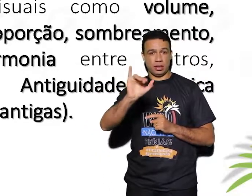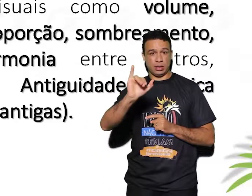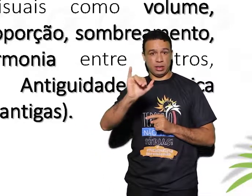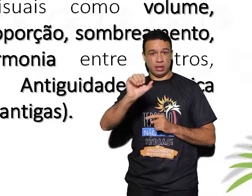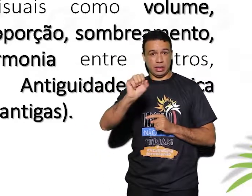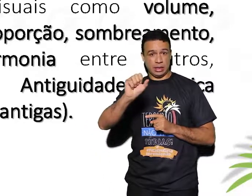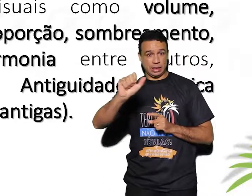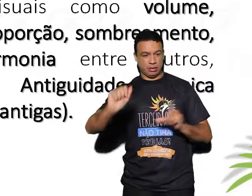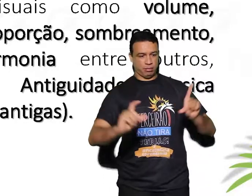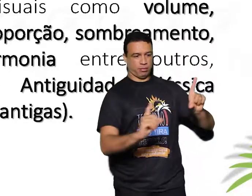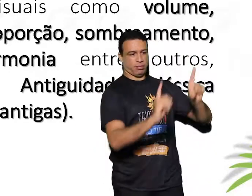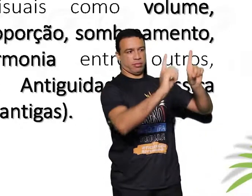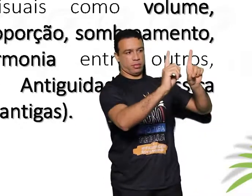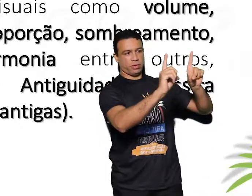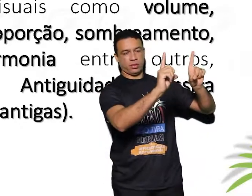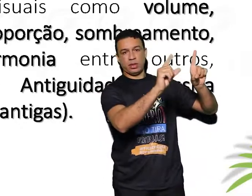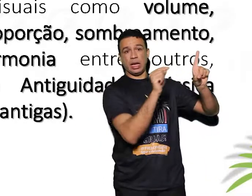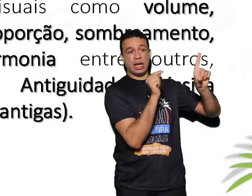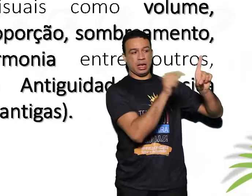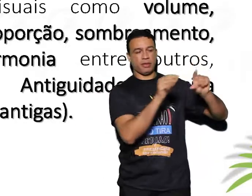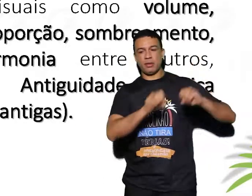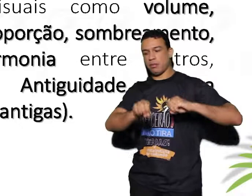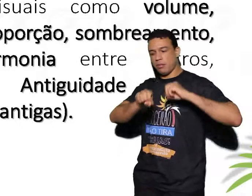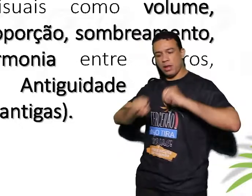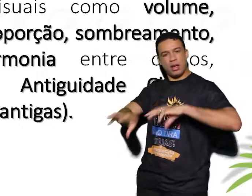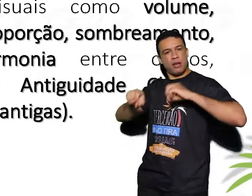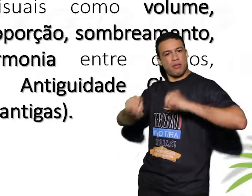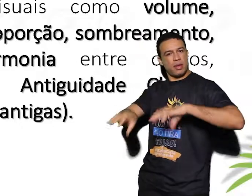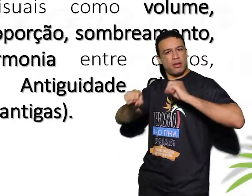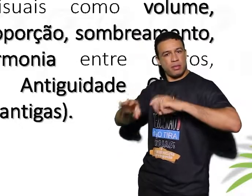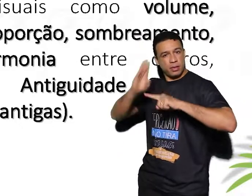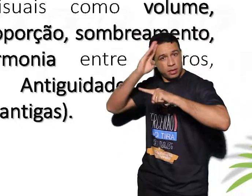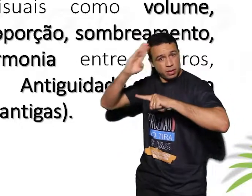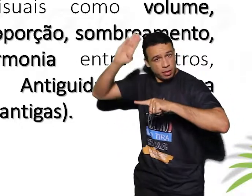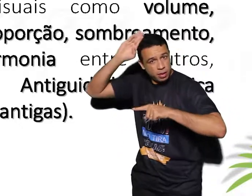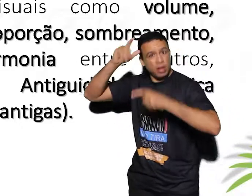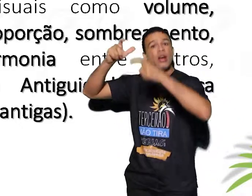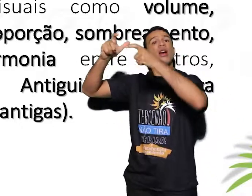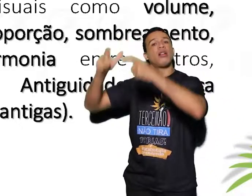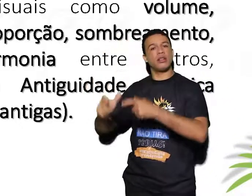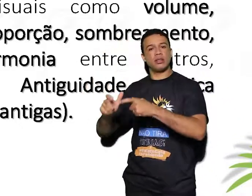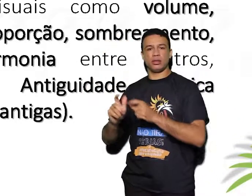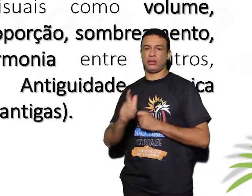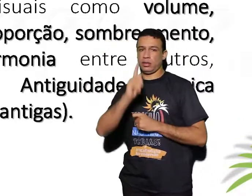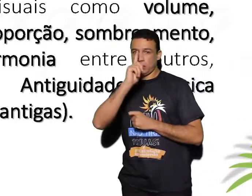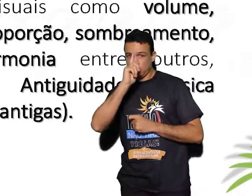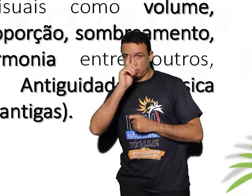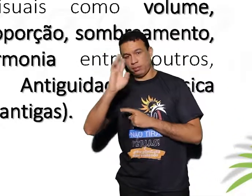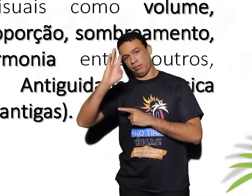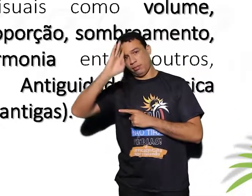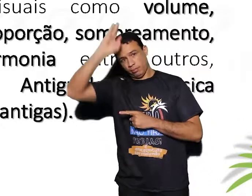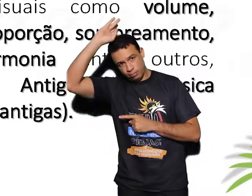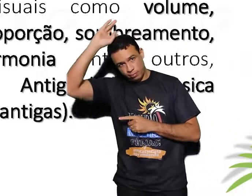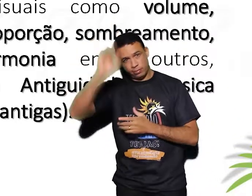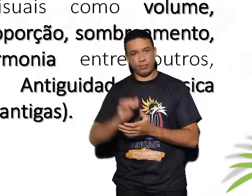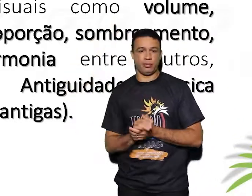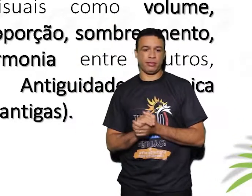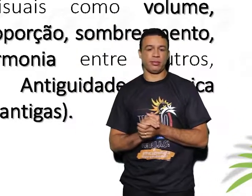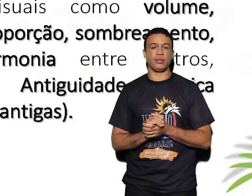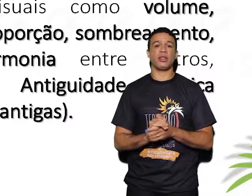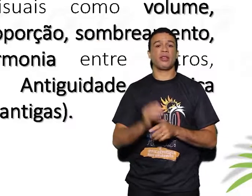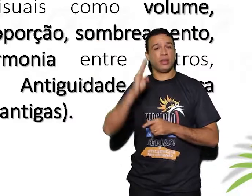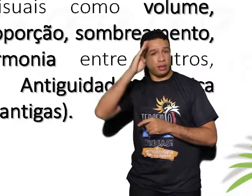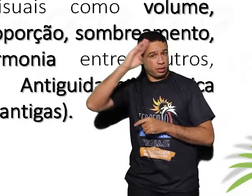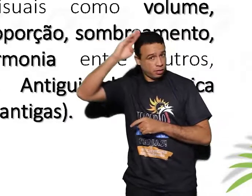ser ensinadas, por isso a gente chama de academicismo. Onde começa isso? Na Grécia e Roma. A interferência é tão grande que esse academicismo, na